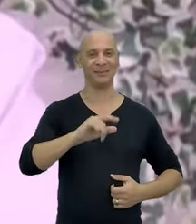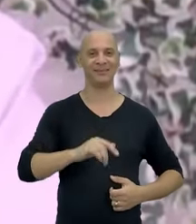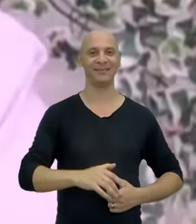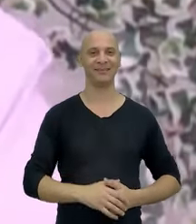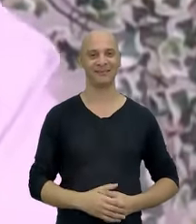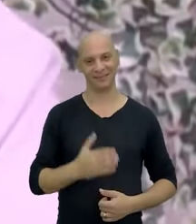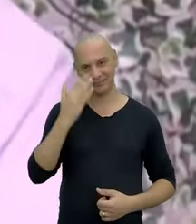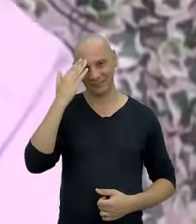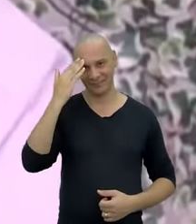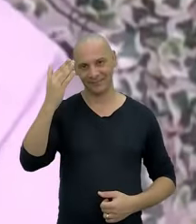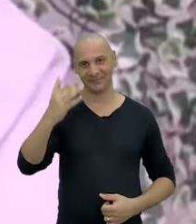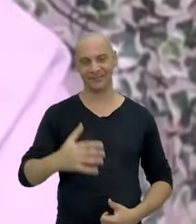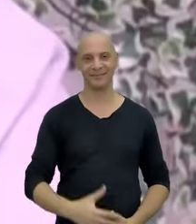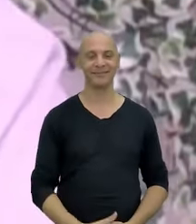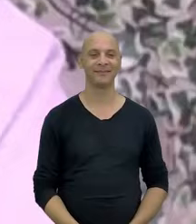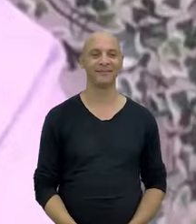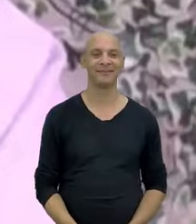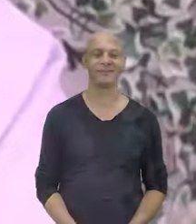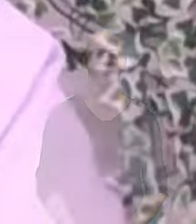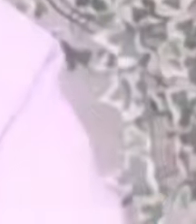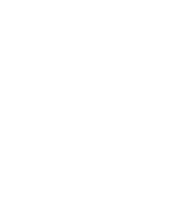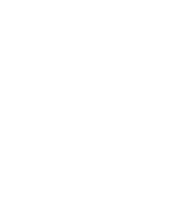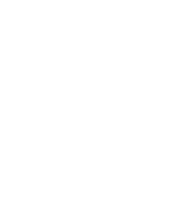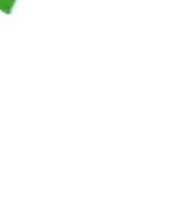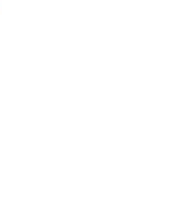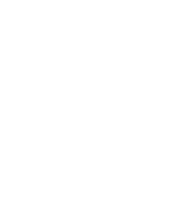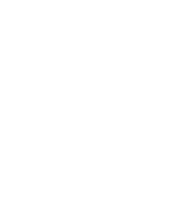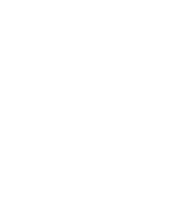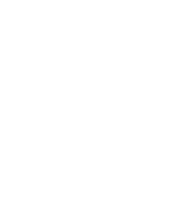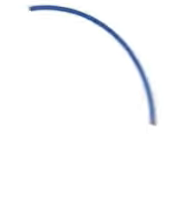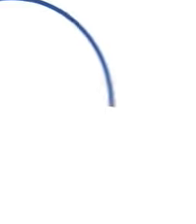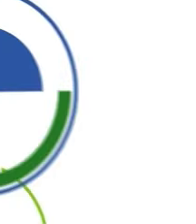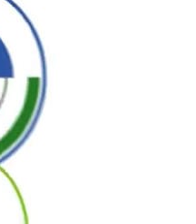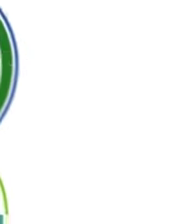obrigado E aí